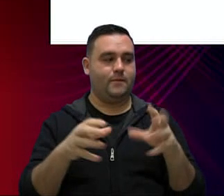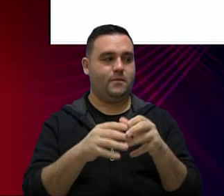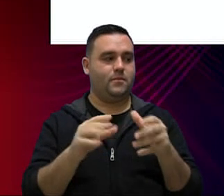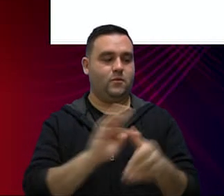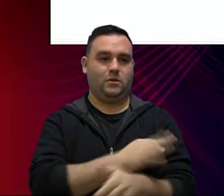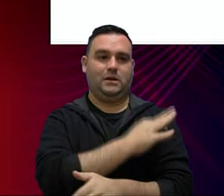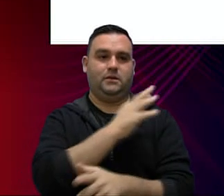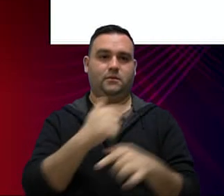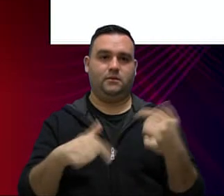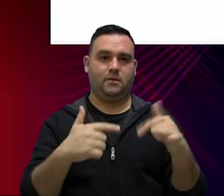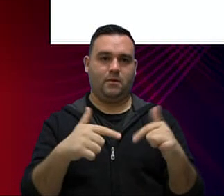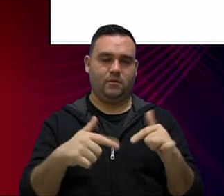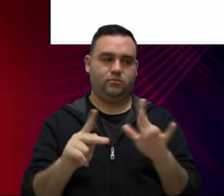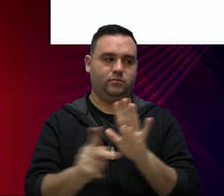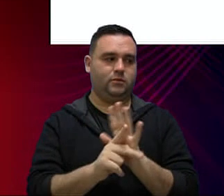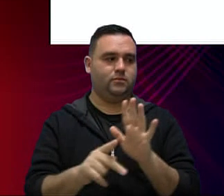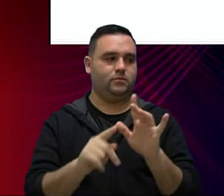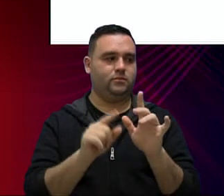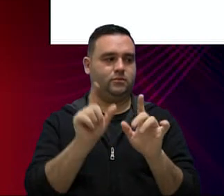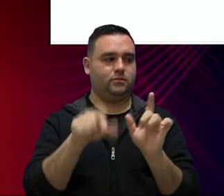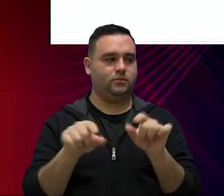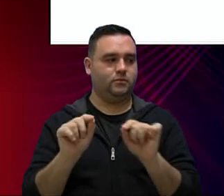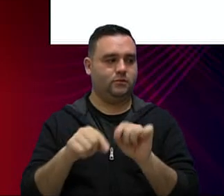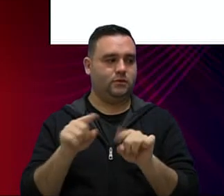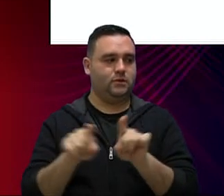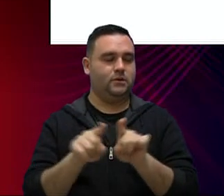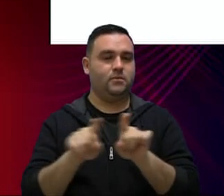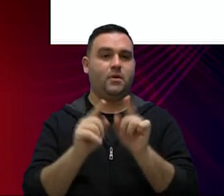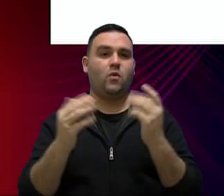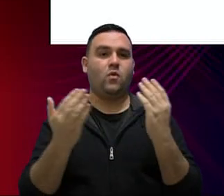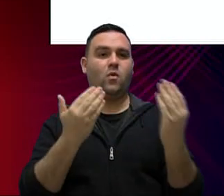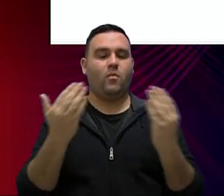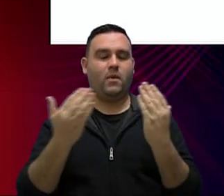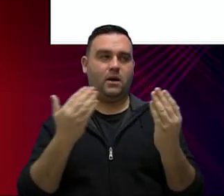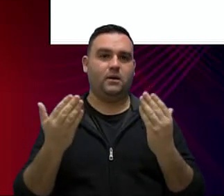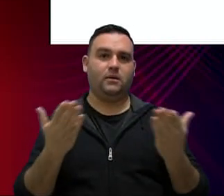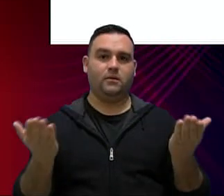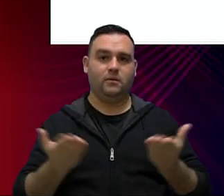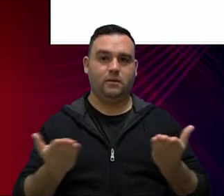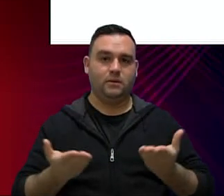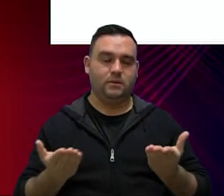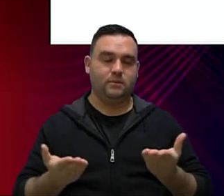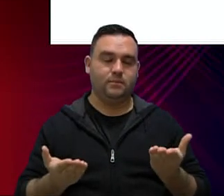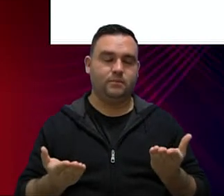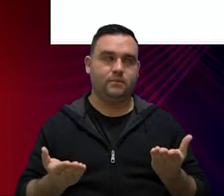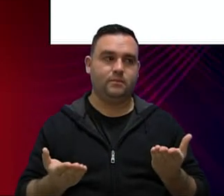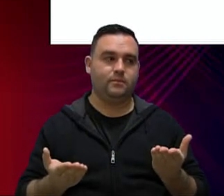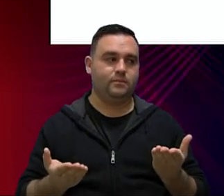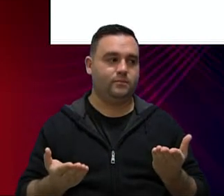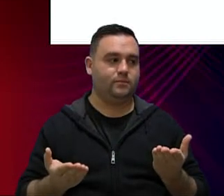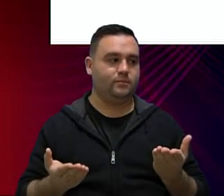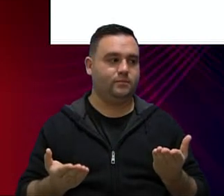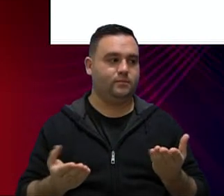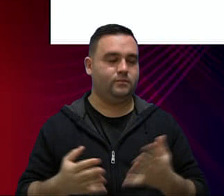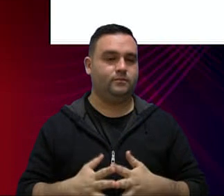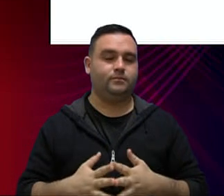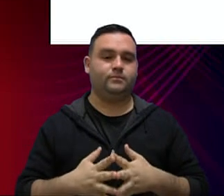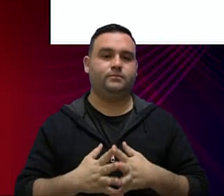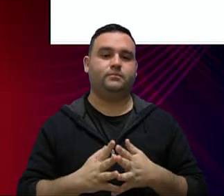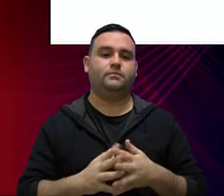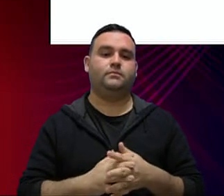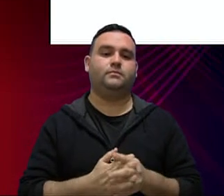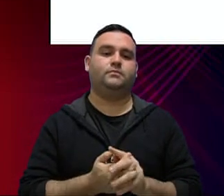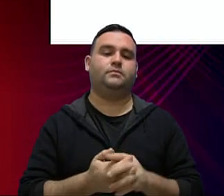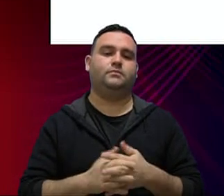técnico e aí um comparativo da a e depois no meio doido